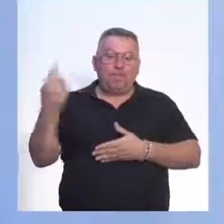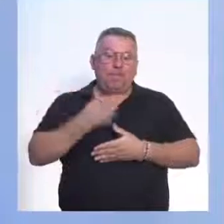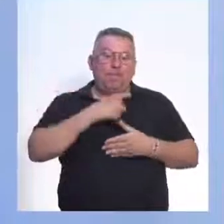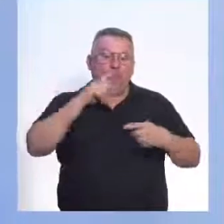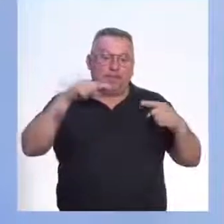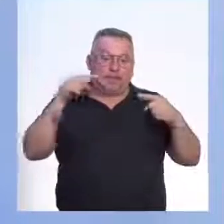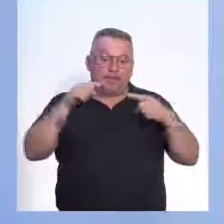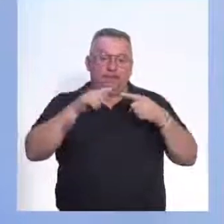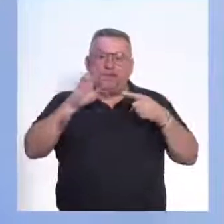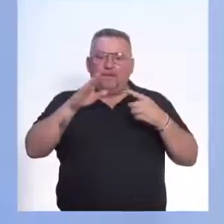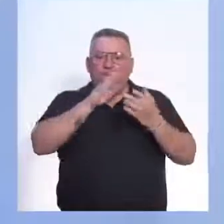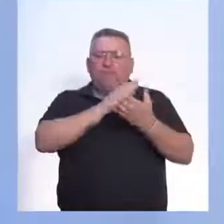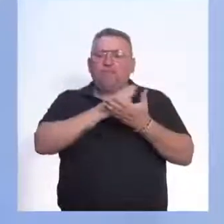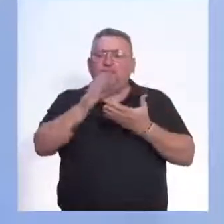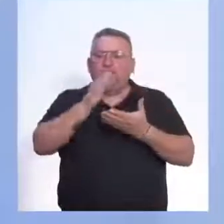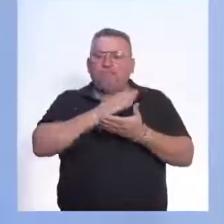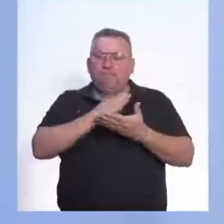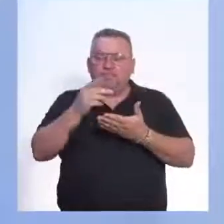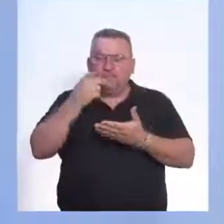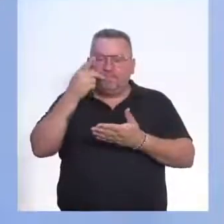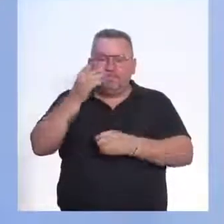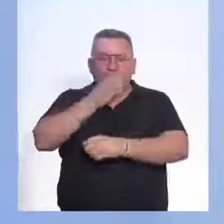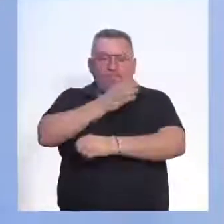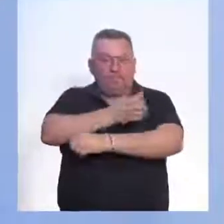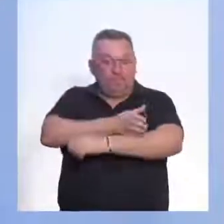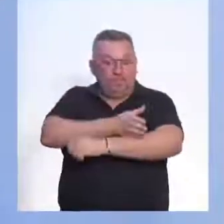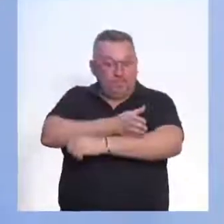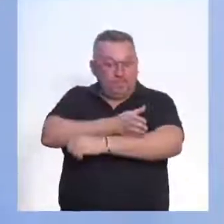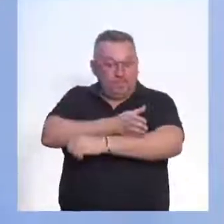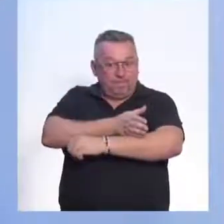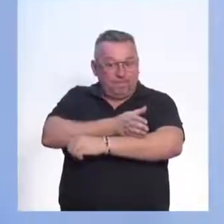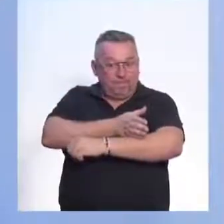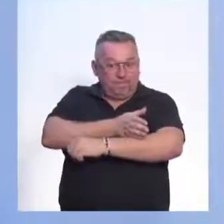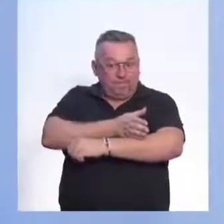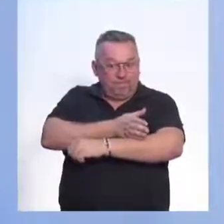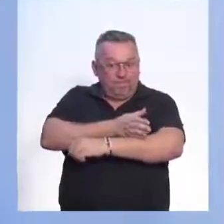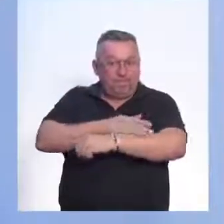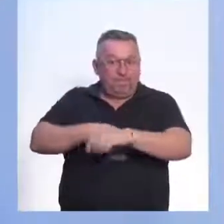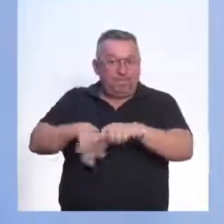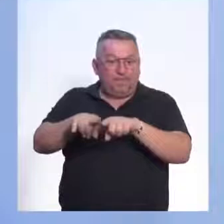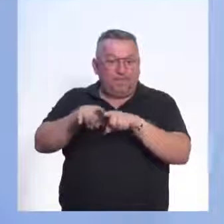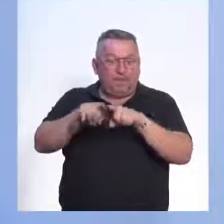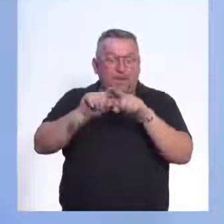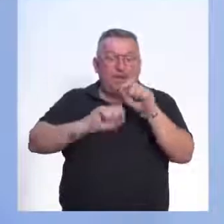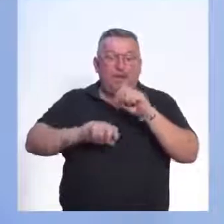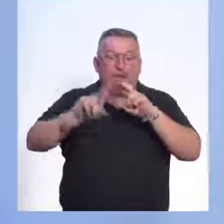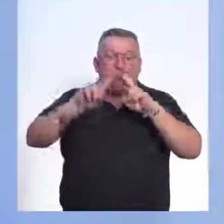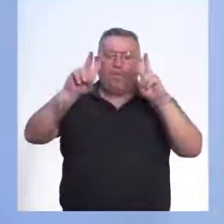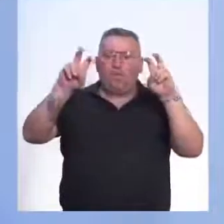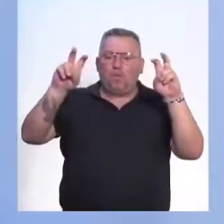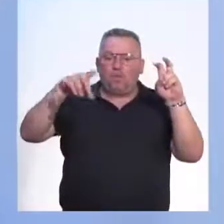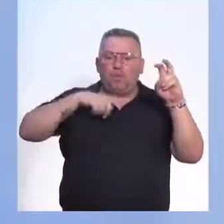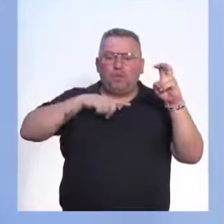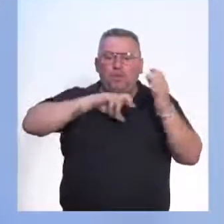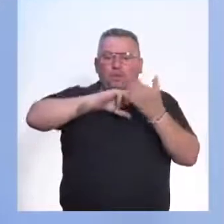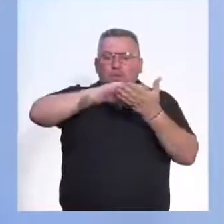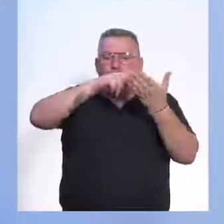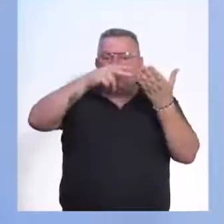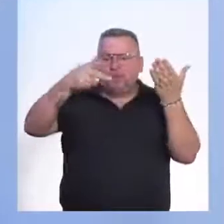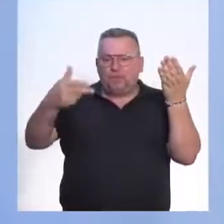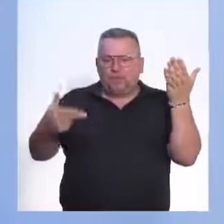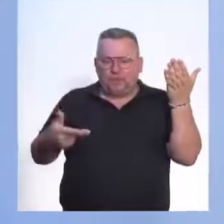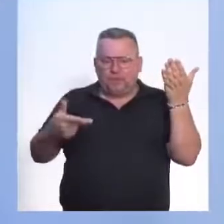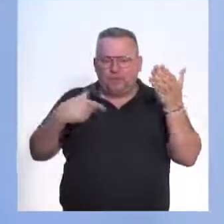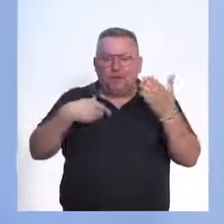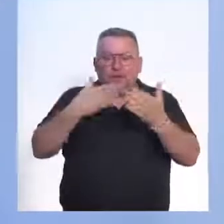objetivo. Nós já começamos a falar sobre a Idade Média nas outras aulas e é um assunto que ele tem uma série de desdobramentos.